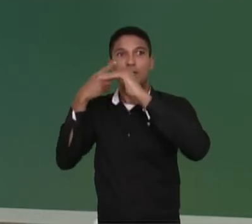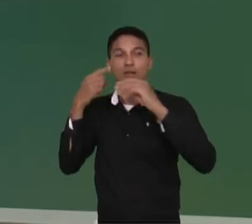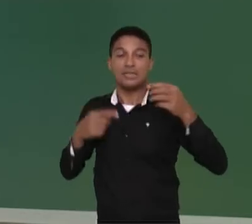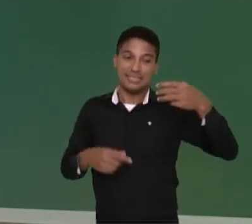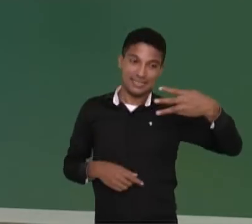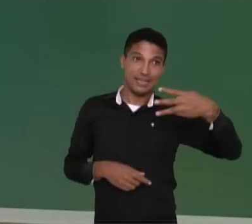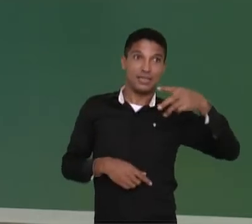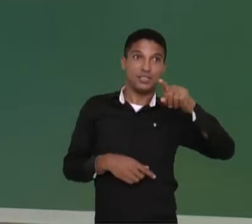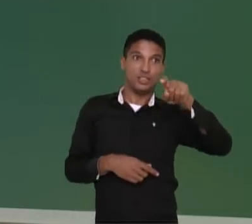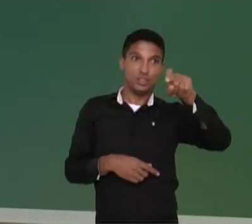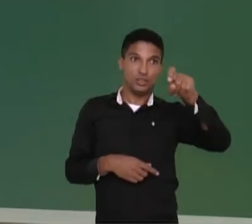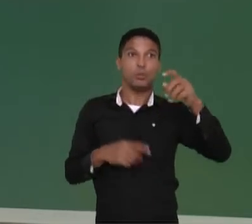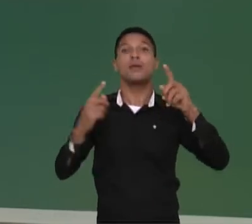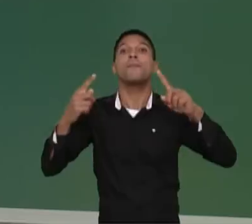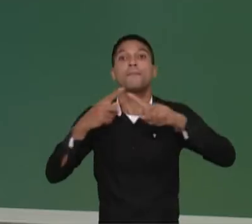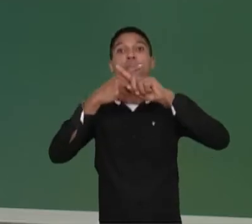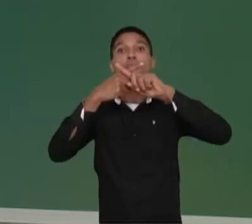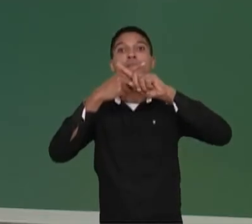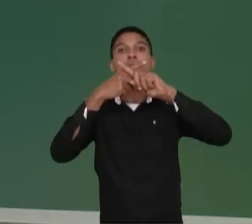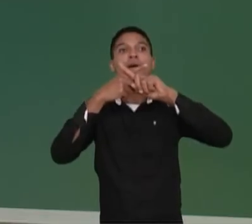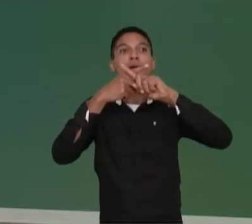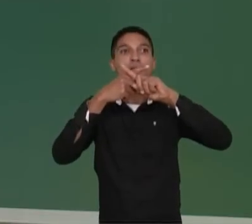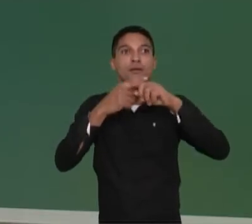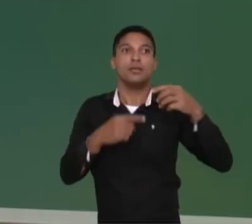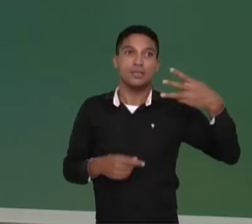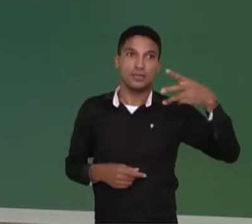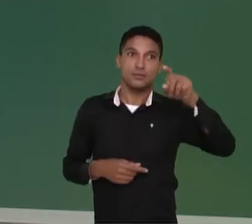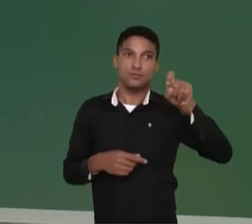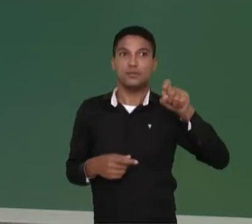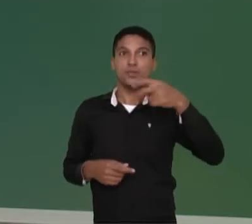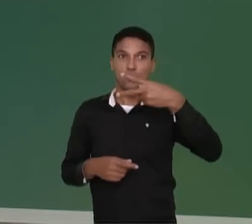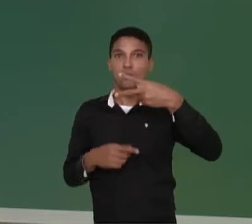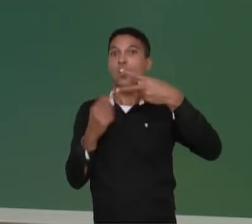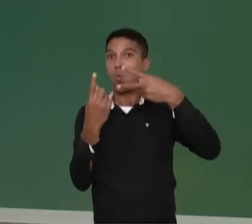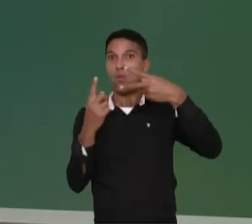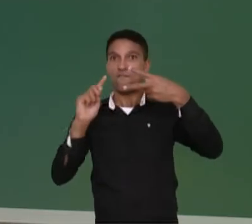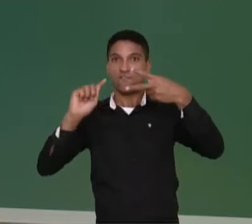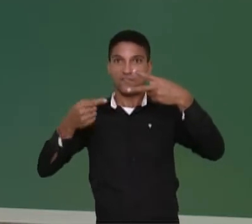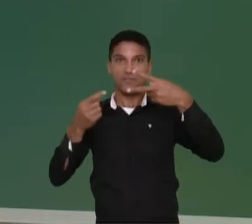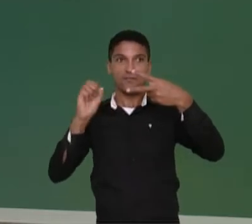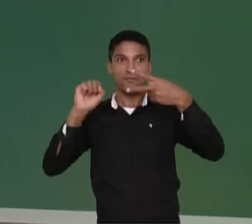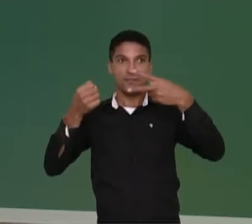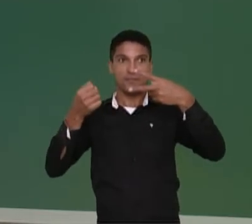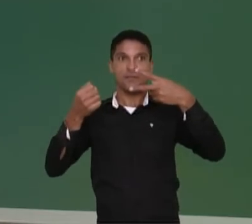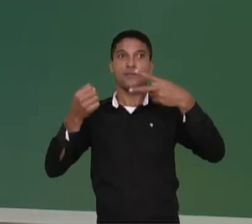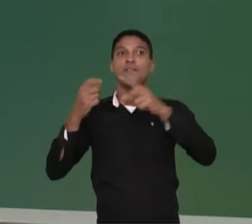dividindo 21,6. E aí eu tenho que a minha árvore mede